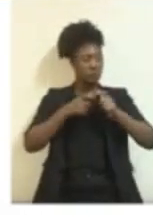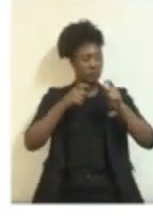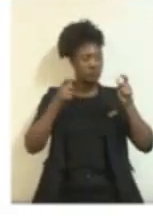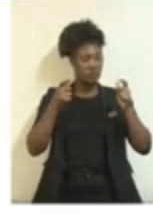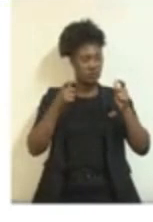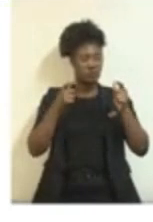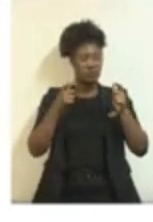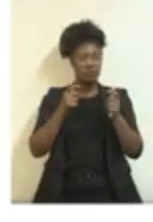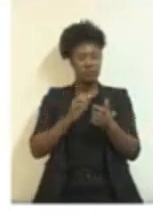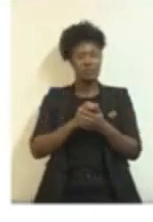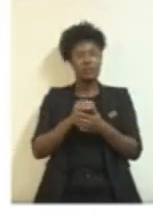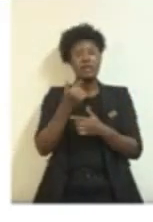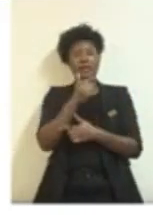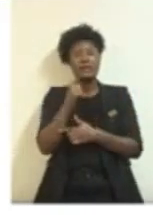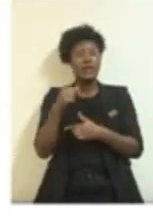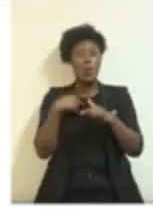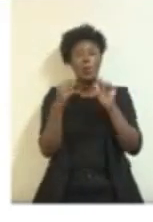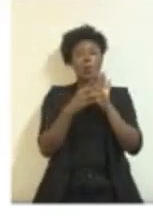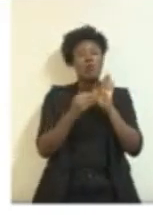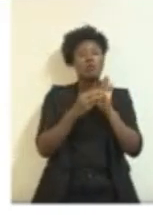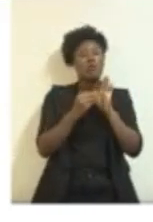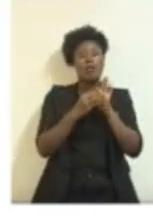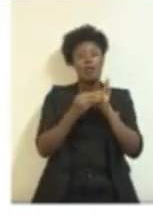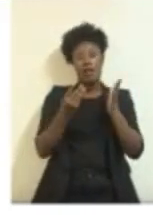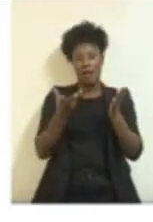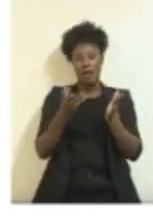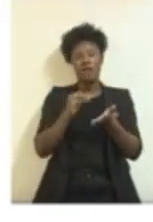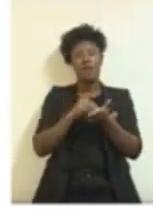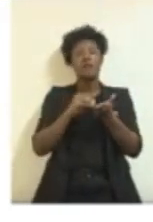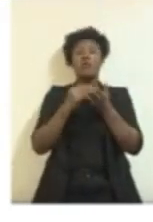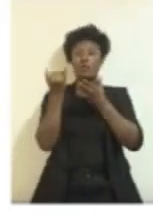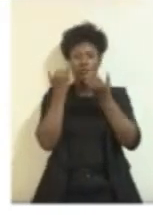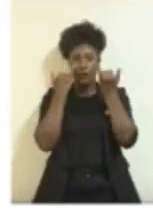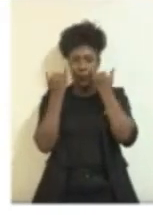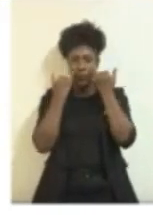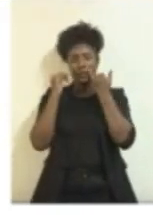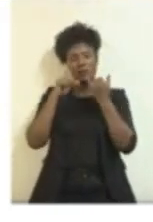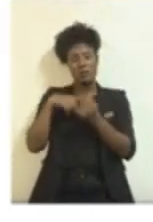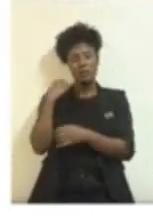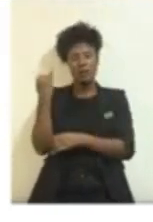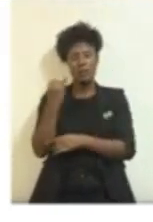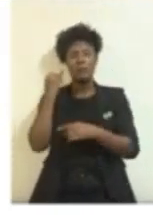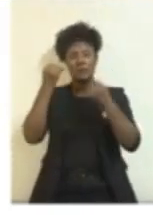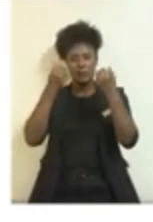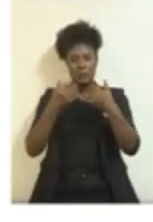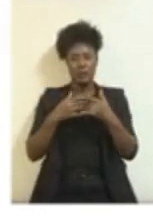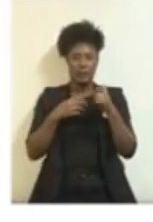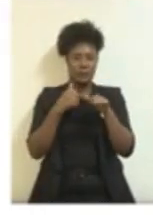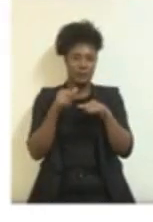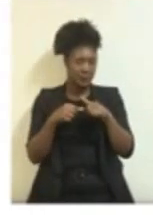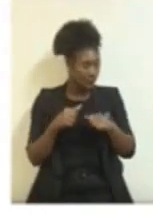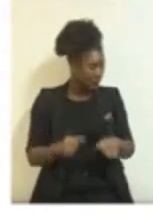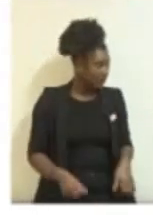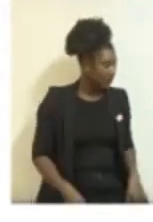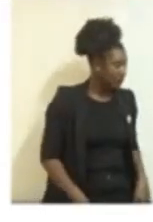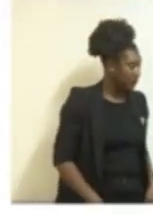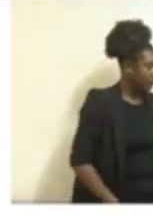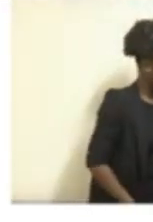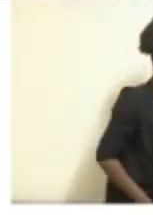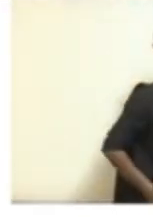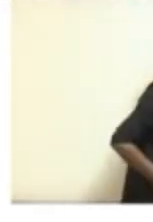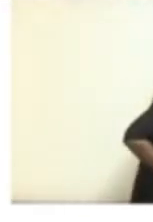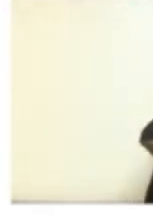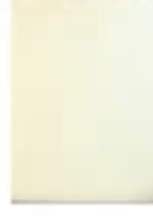como modelar isso para o bioma como um todo, falta de dado, né? Mas eu acho que isso é importante. E aí eu trago só um